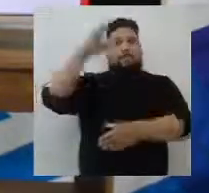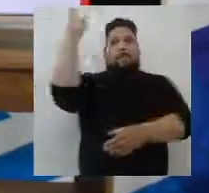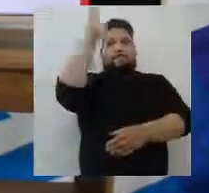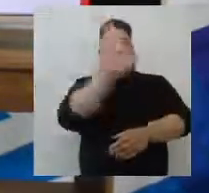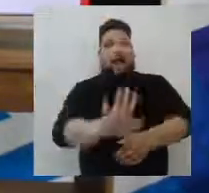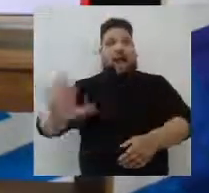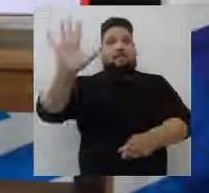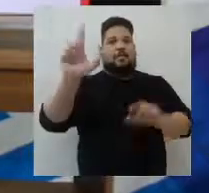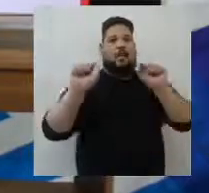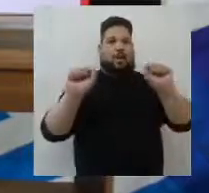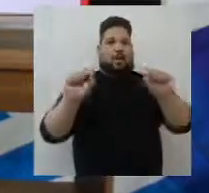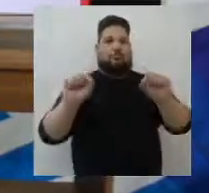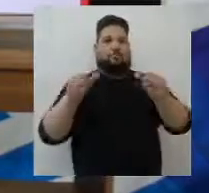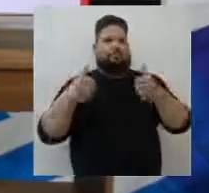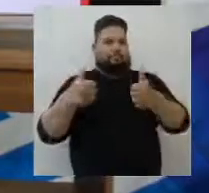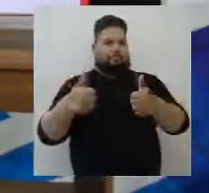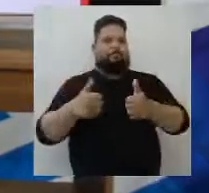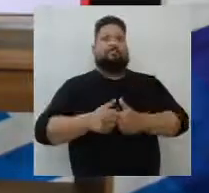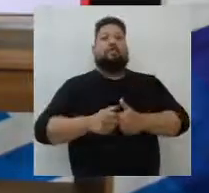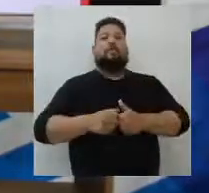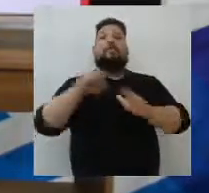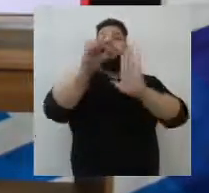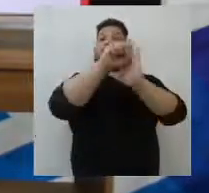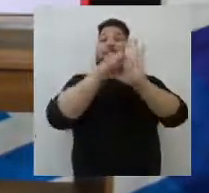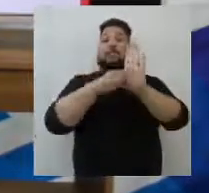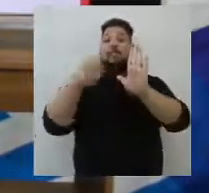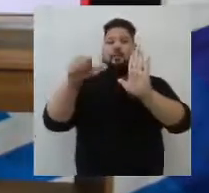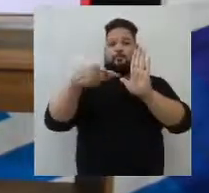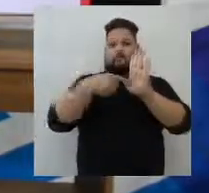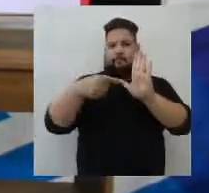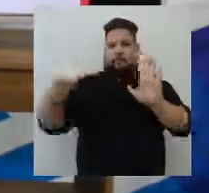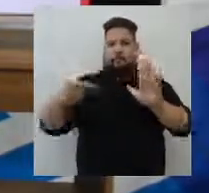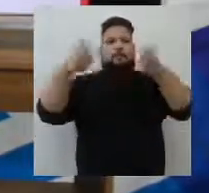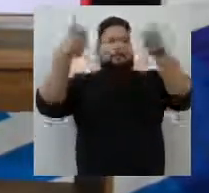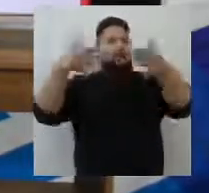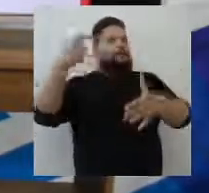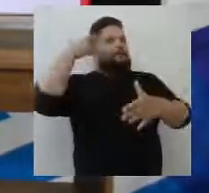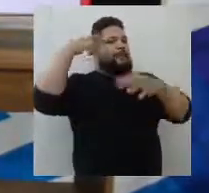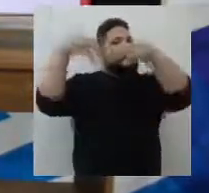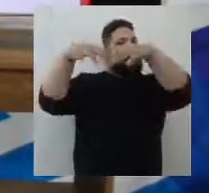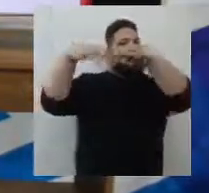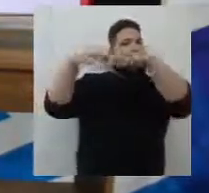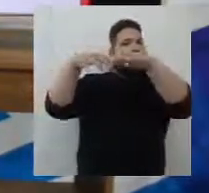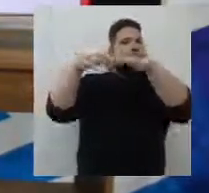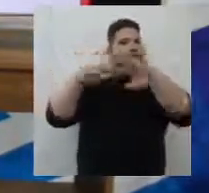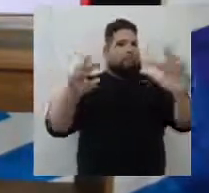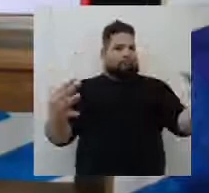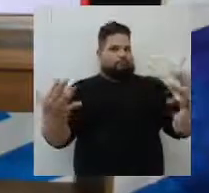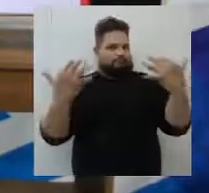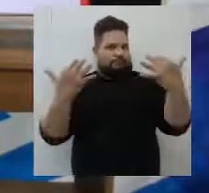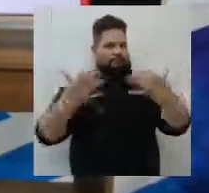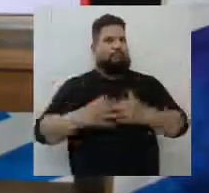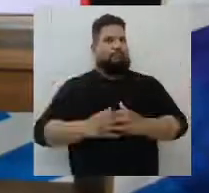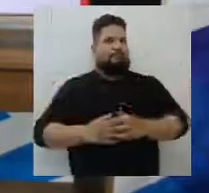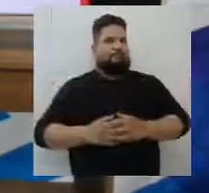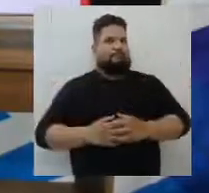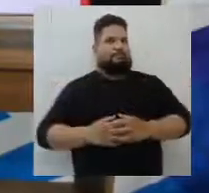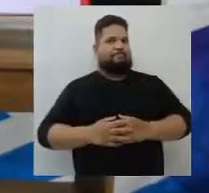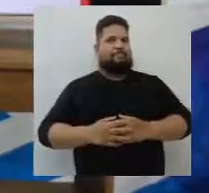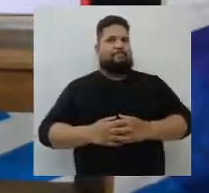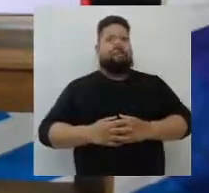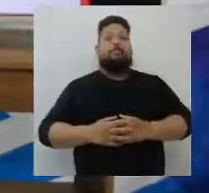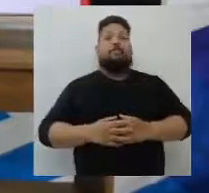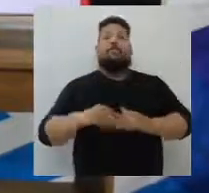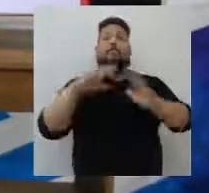do final do século XIX. Segue comigo aqui no raciocínio. Olha para mim, tá? O